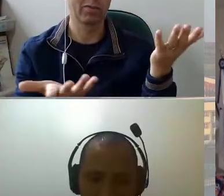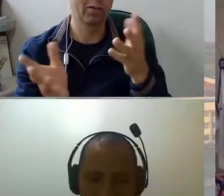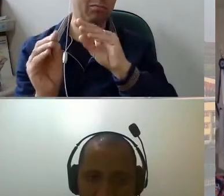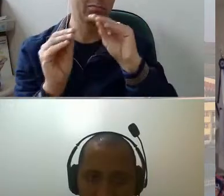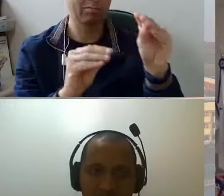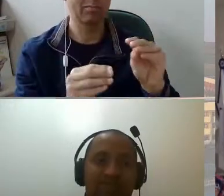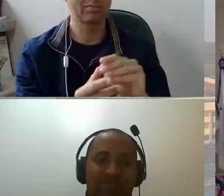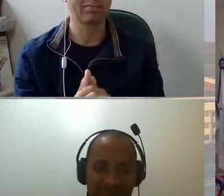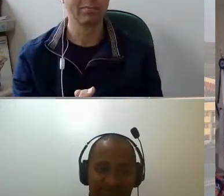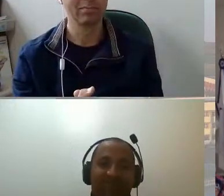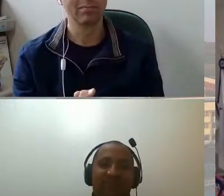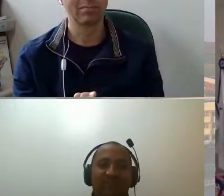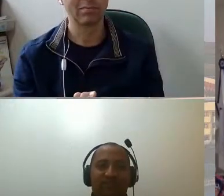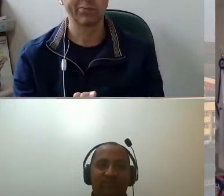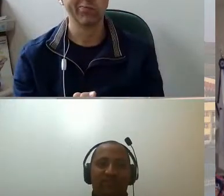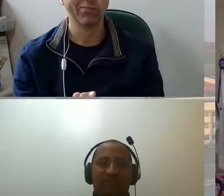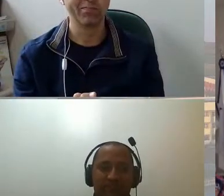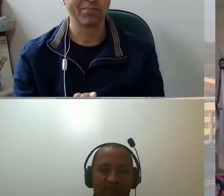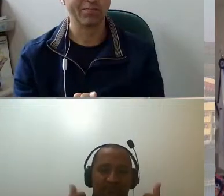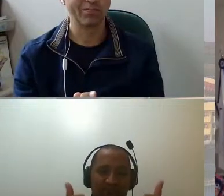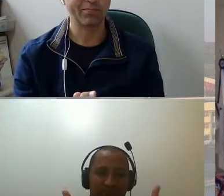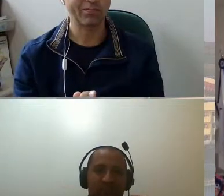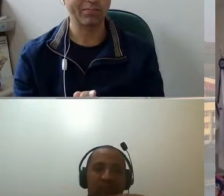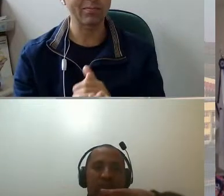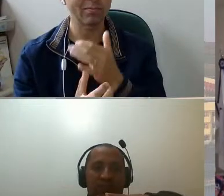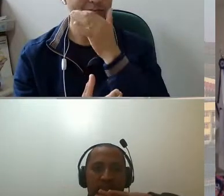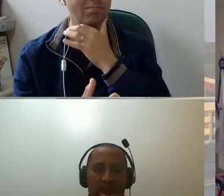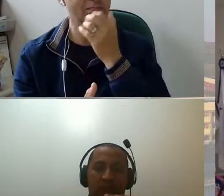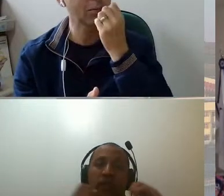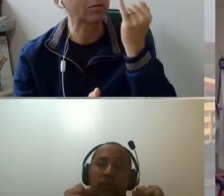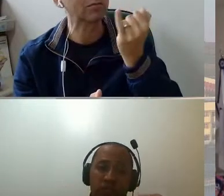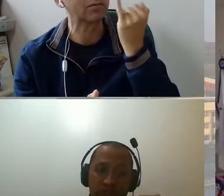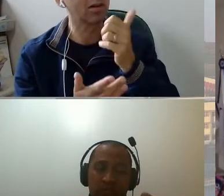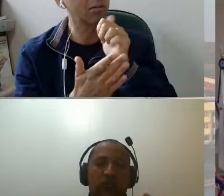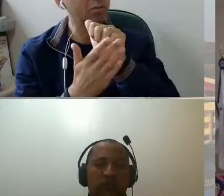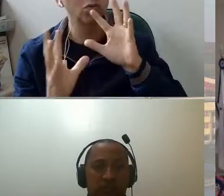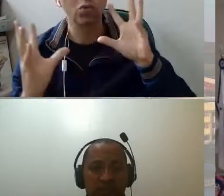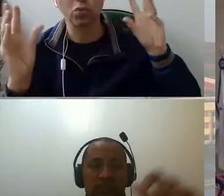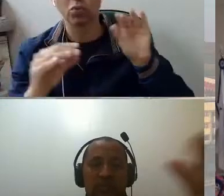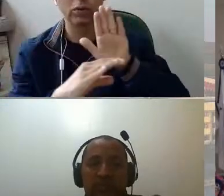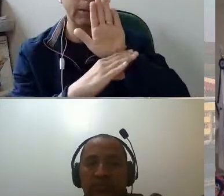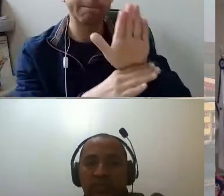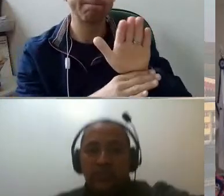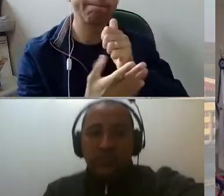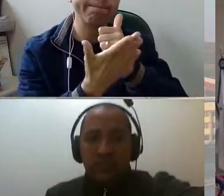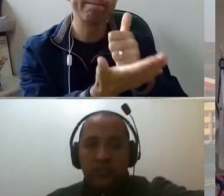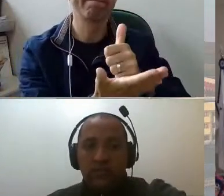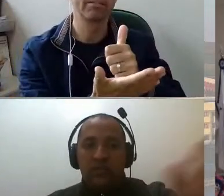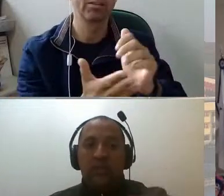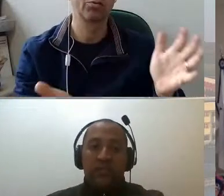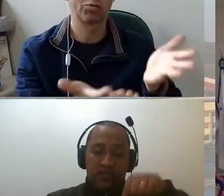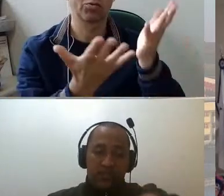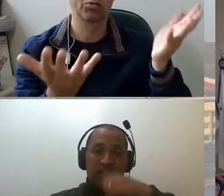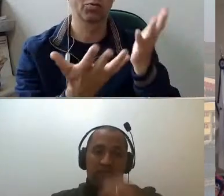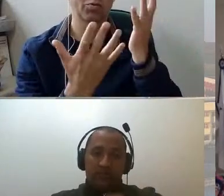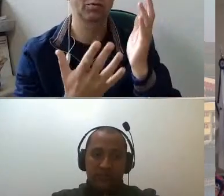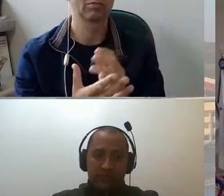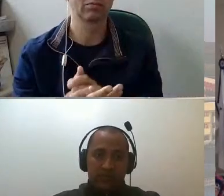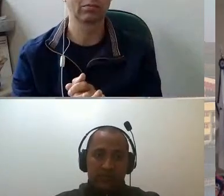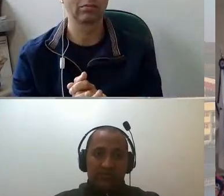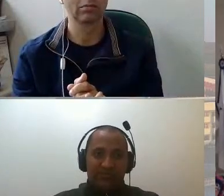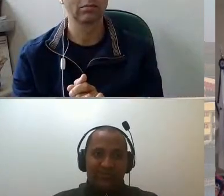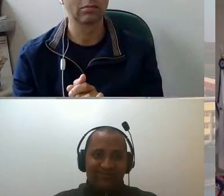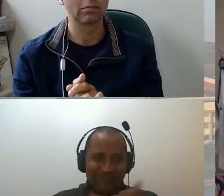fazer uma, né, uma eu diria uma força, né, nesse ano que vão receber, né, então aí